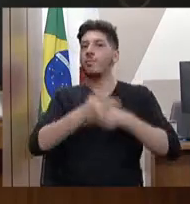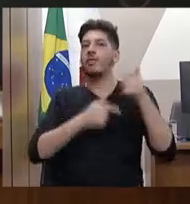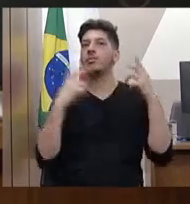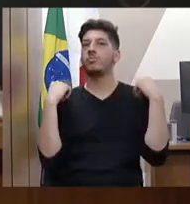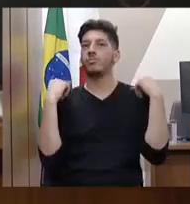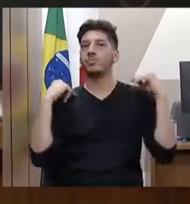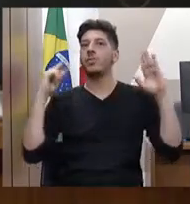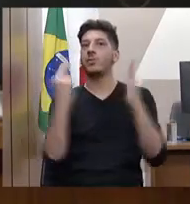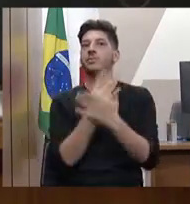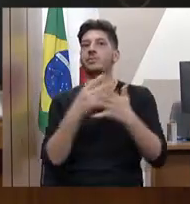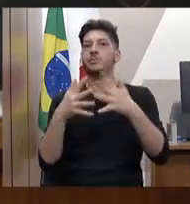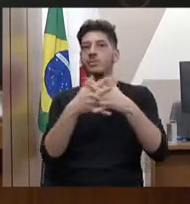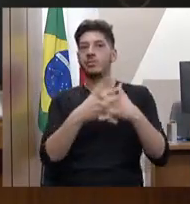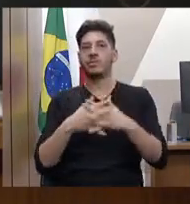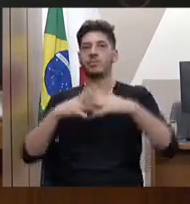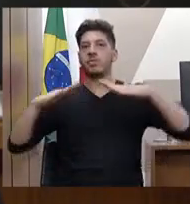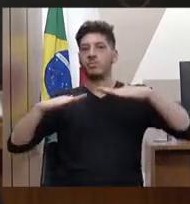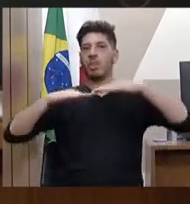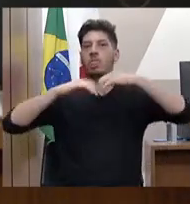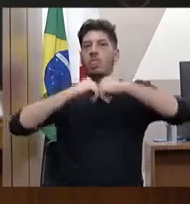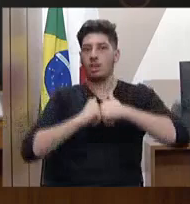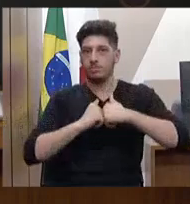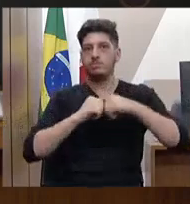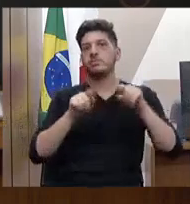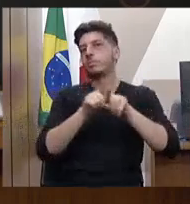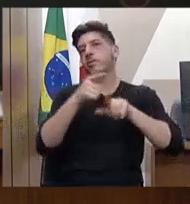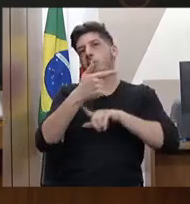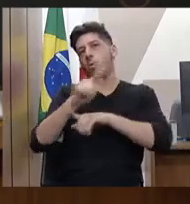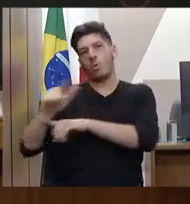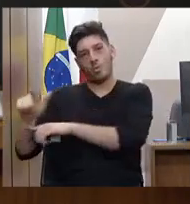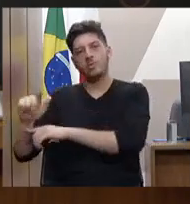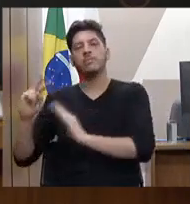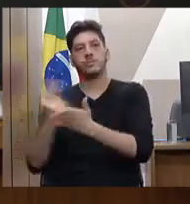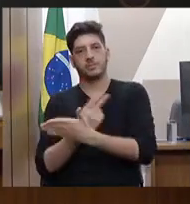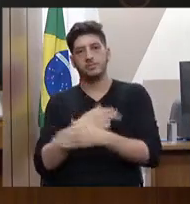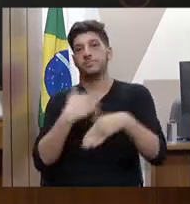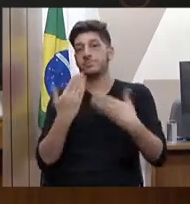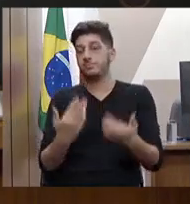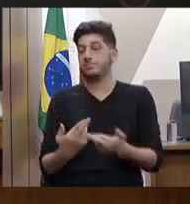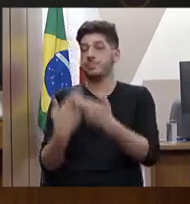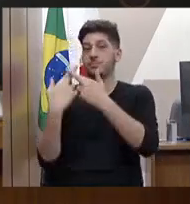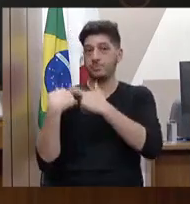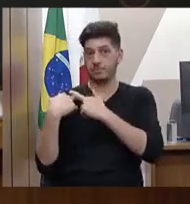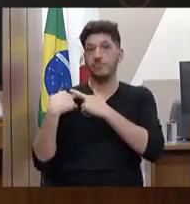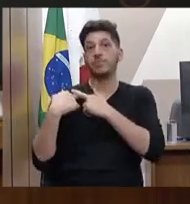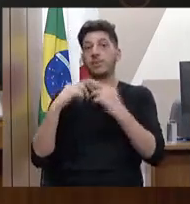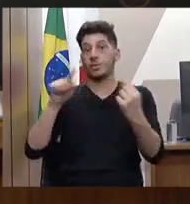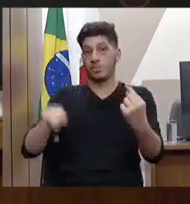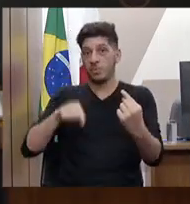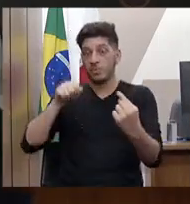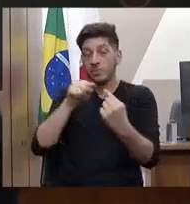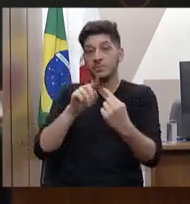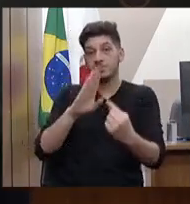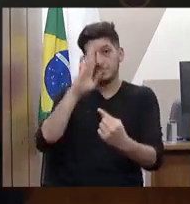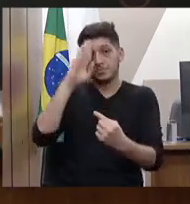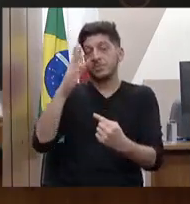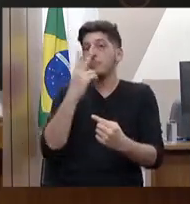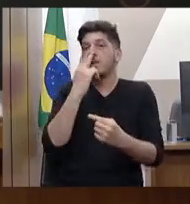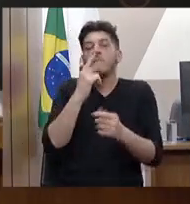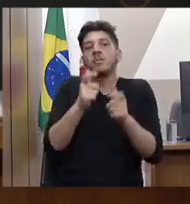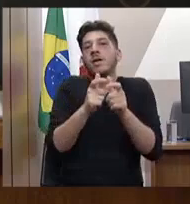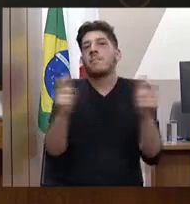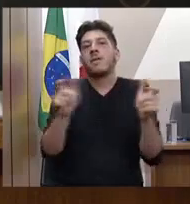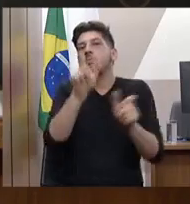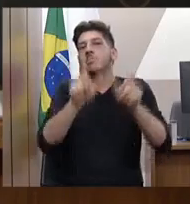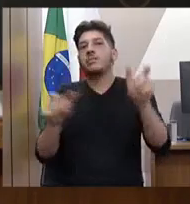tendo acidente e vários outros então essa questão da responsabilidade objetiva que para muitos não poderia